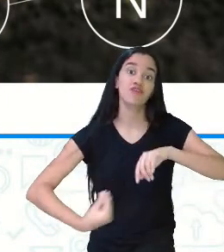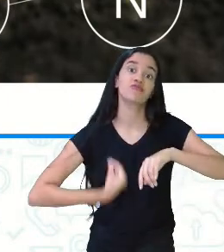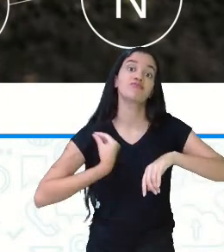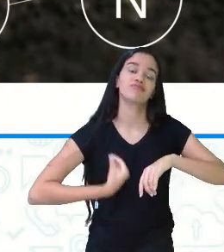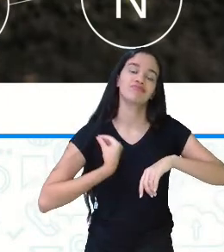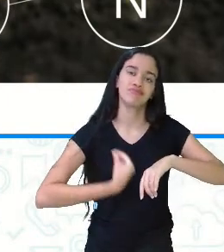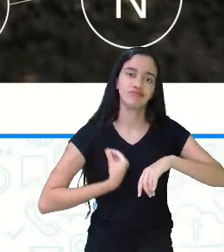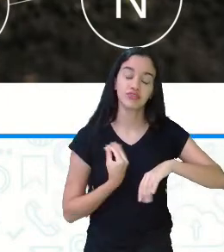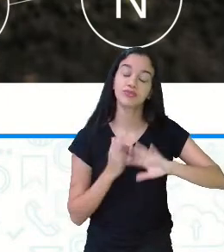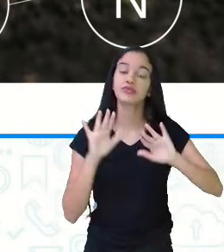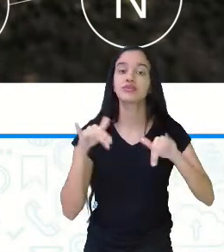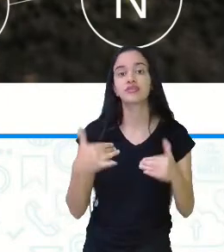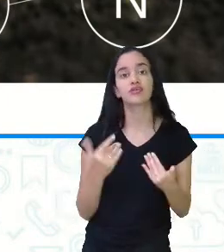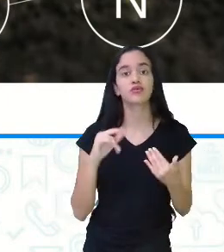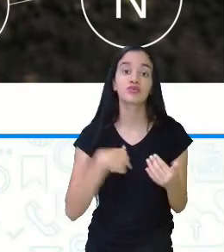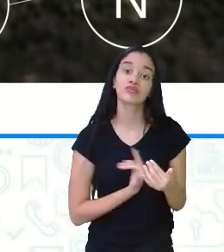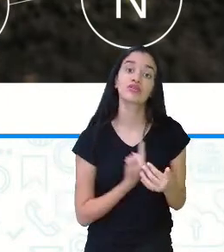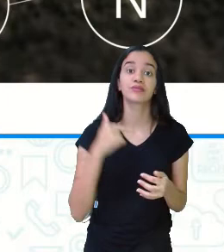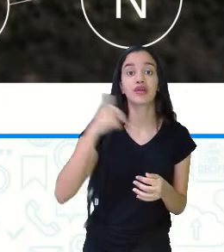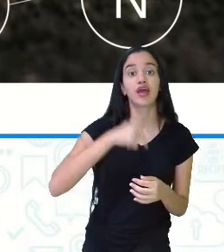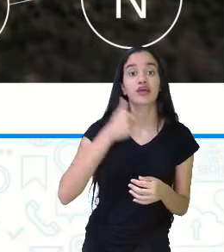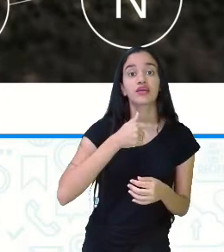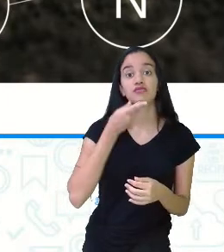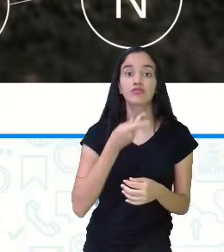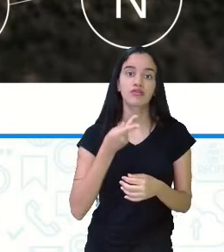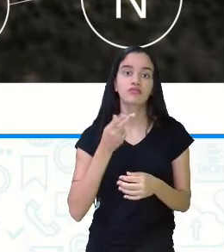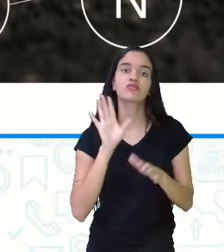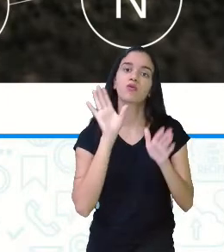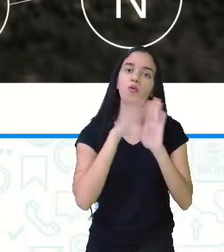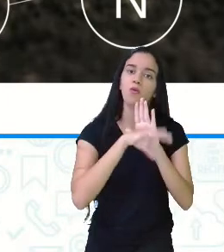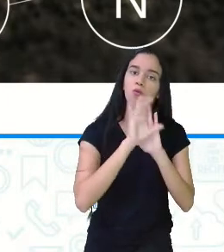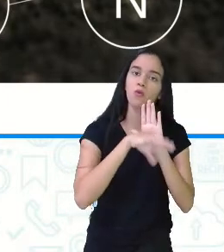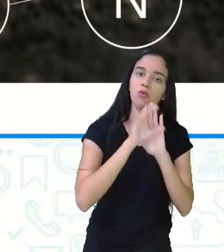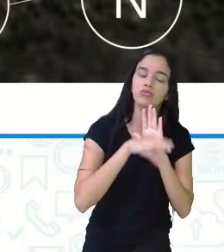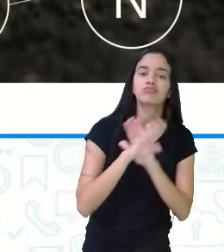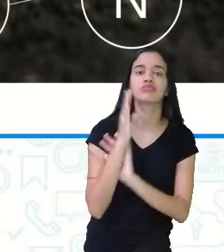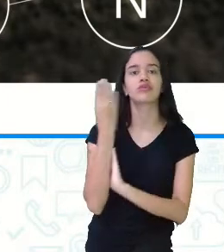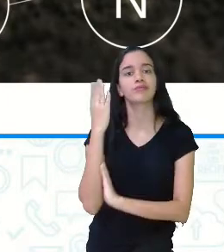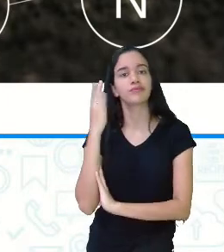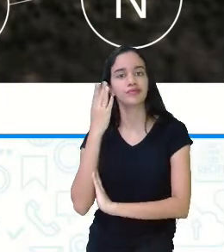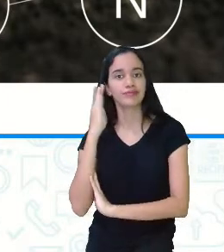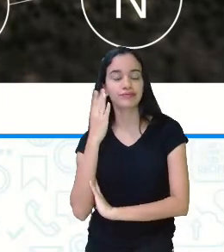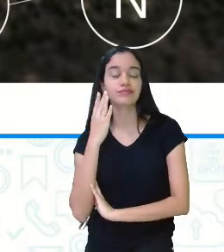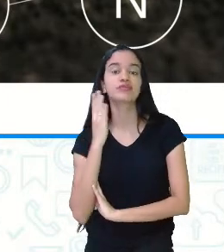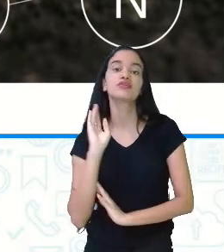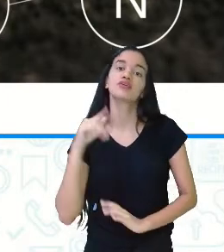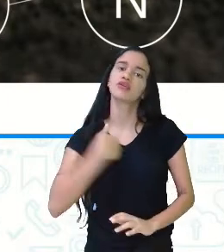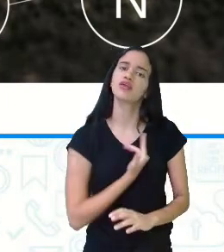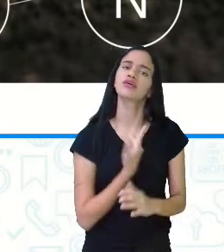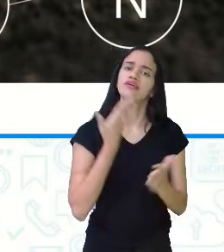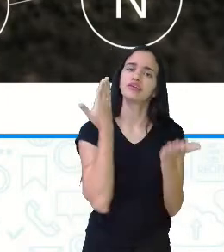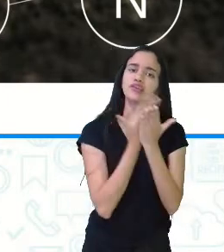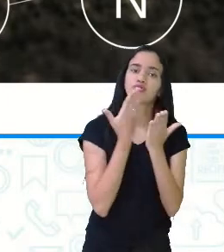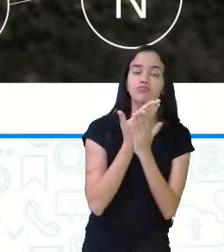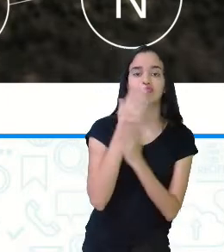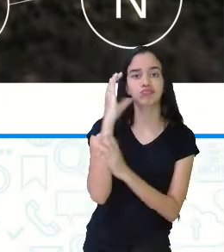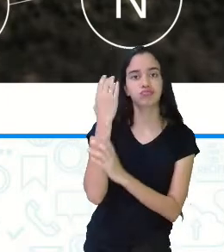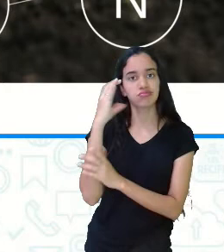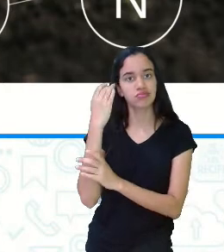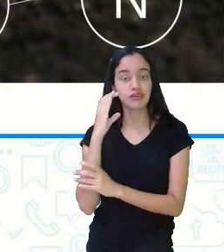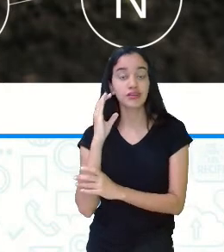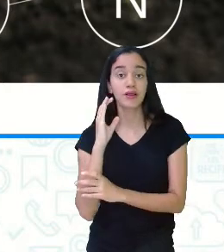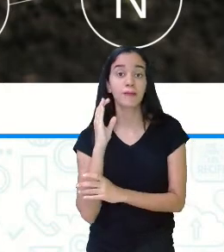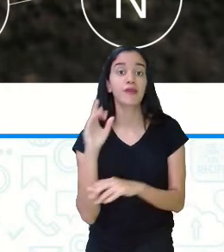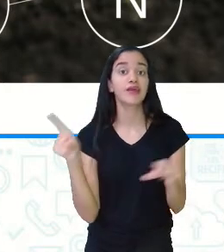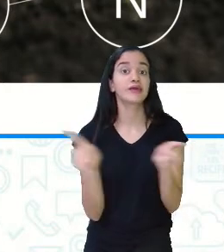viva. Gente, a gente está aqui falando de conceitos da biologia, a gente estuda ciências, a